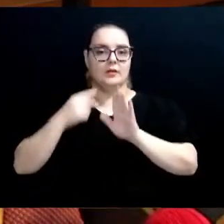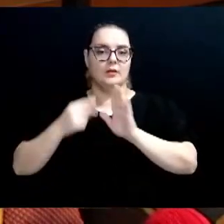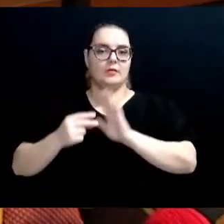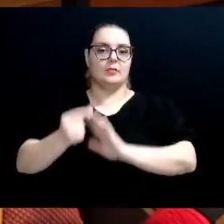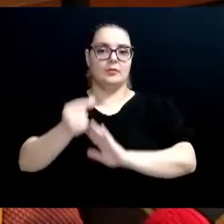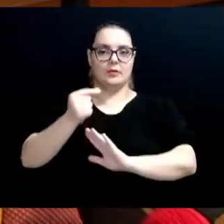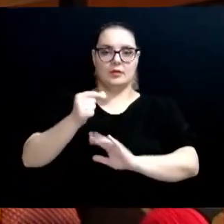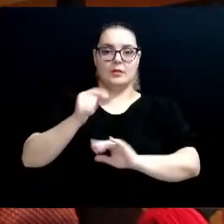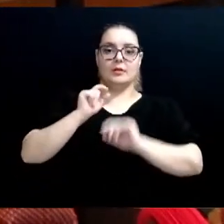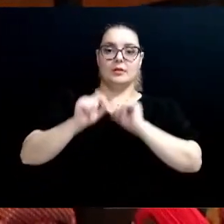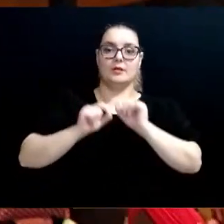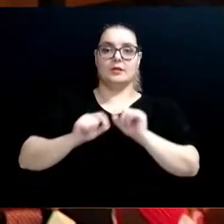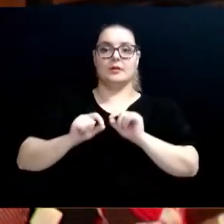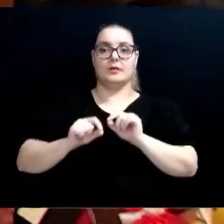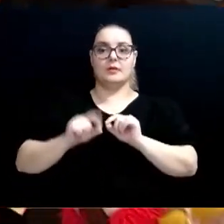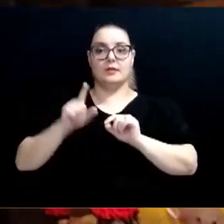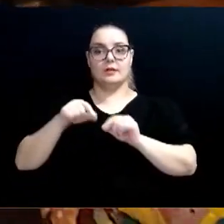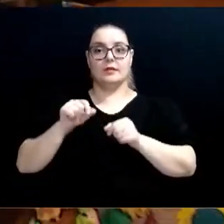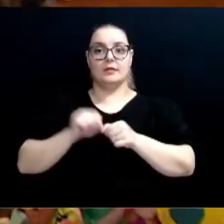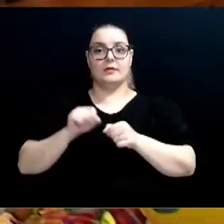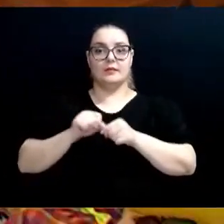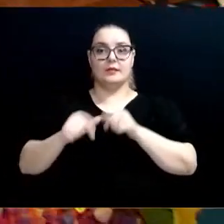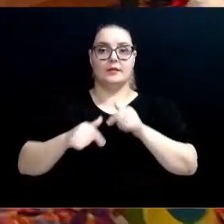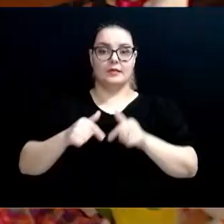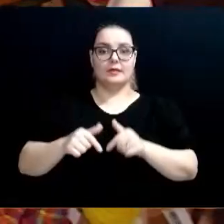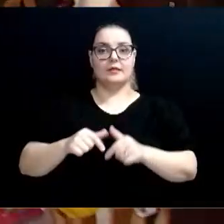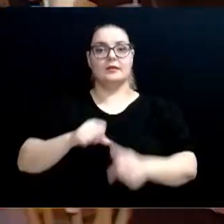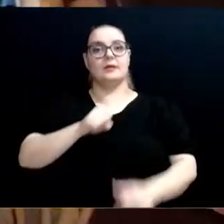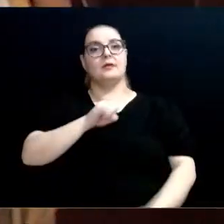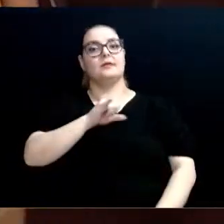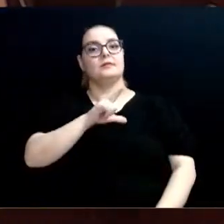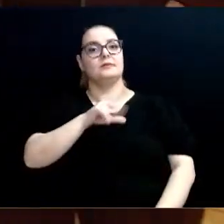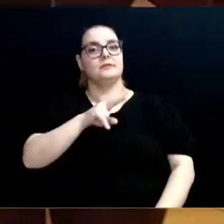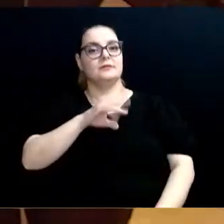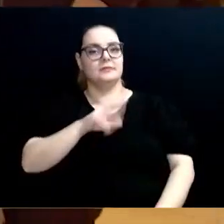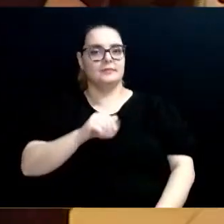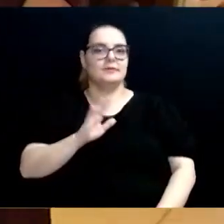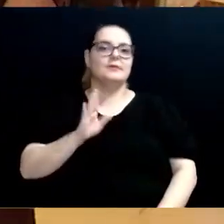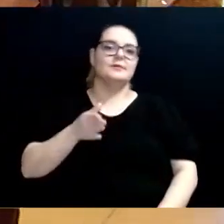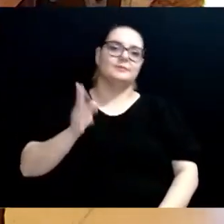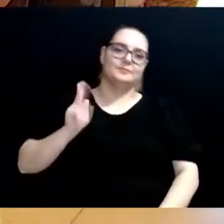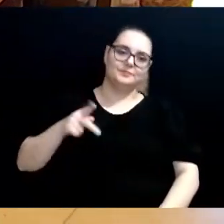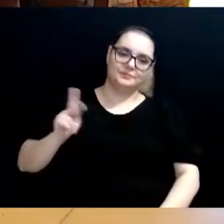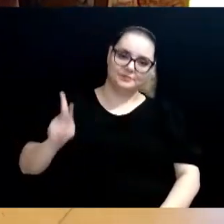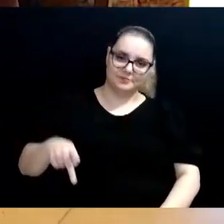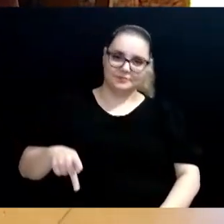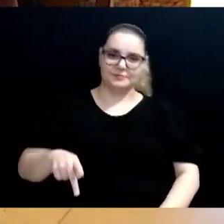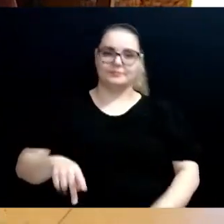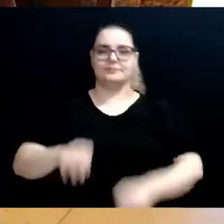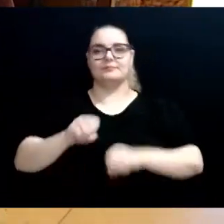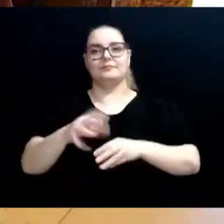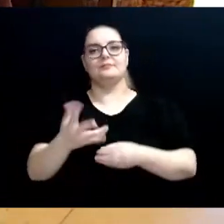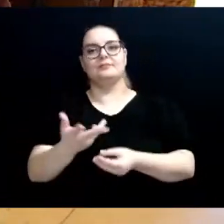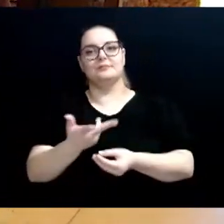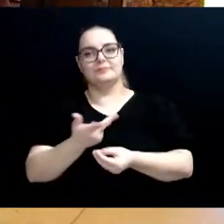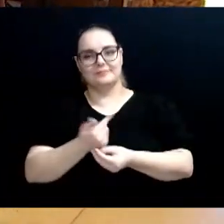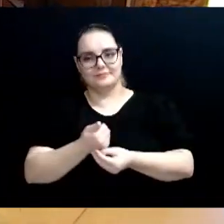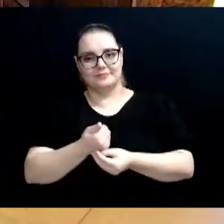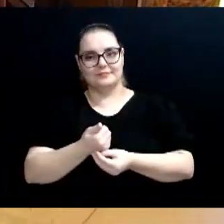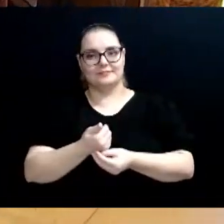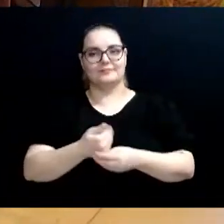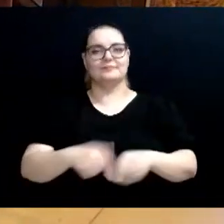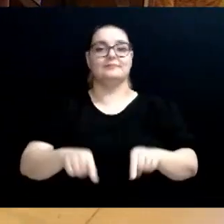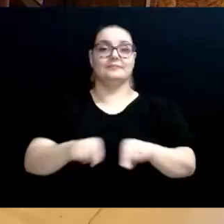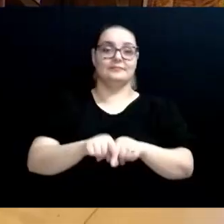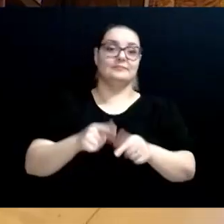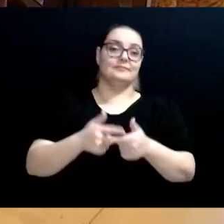de costura criativa. E quem é a autora desses trabalhos é a Silvia, que já foi professora de